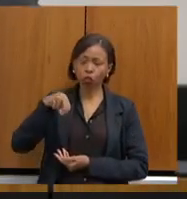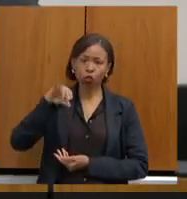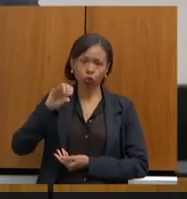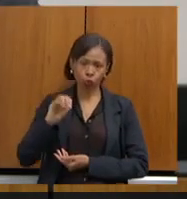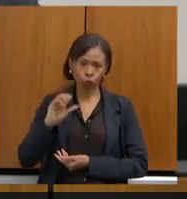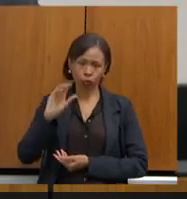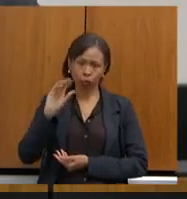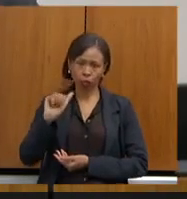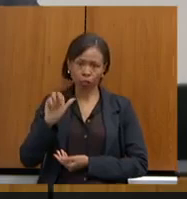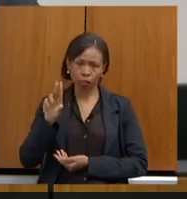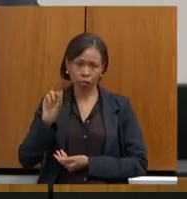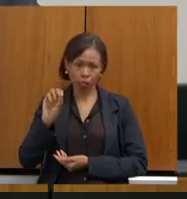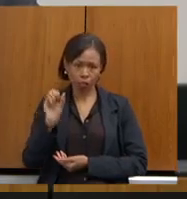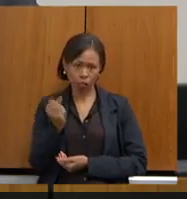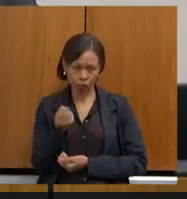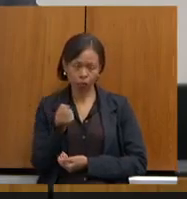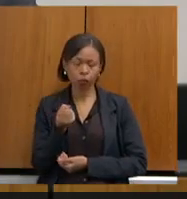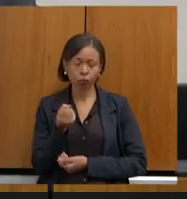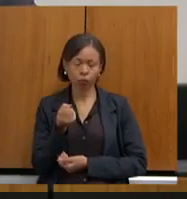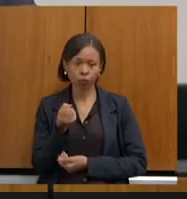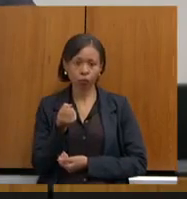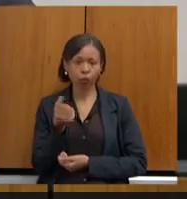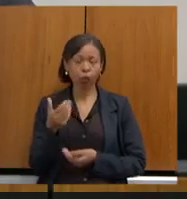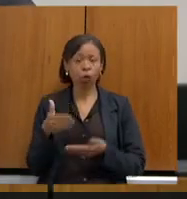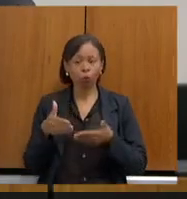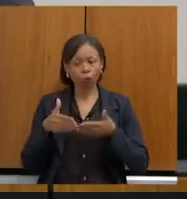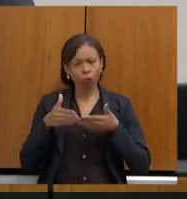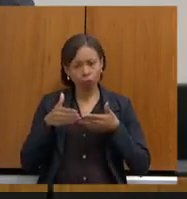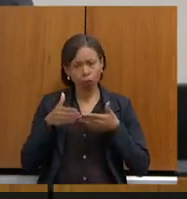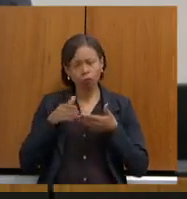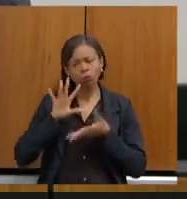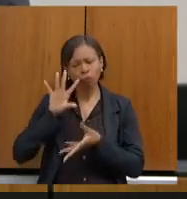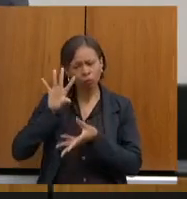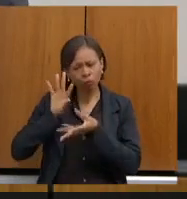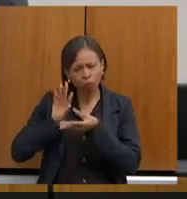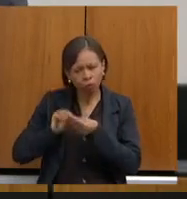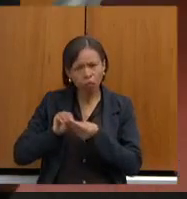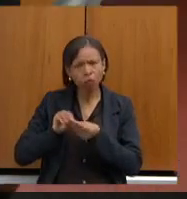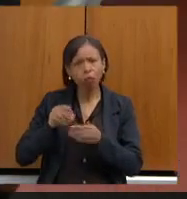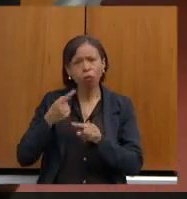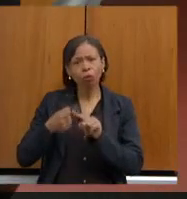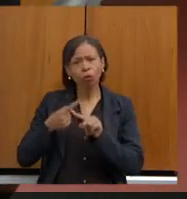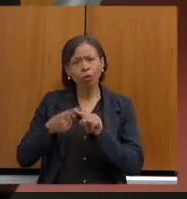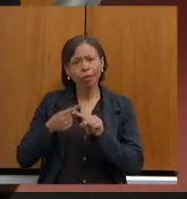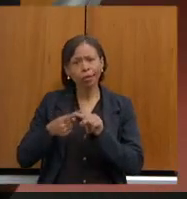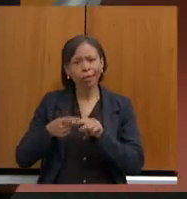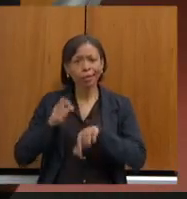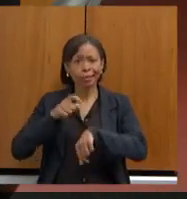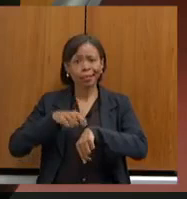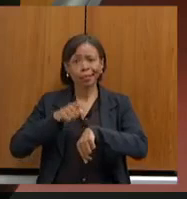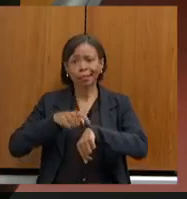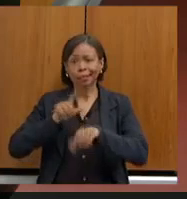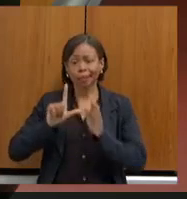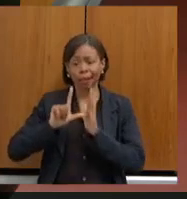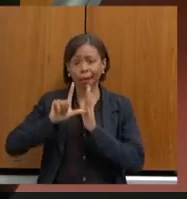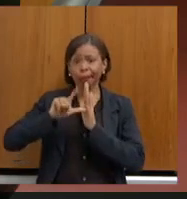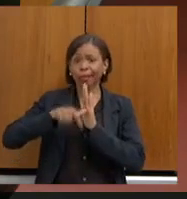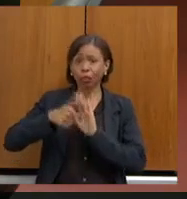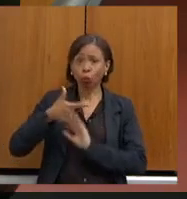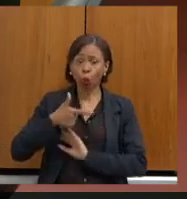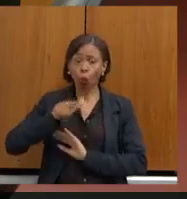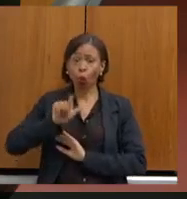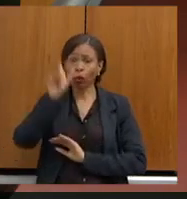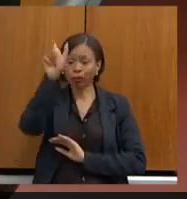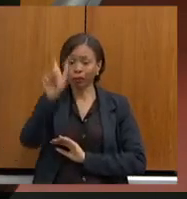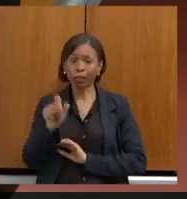pedir a todos para que a gente possa ser Breves uma vez que já continuamos atrasados com o nosso próximo